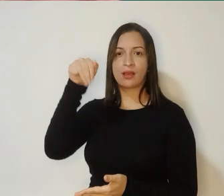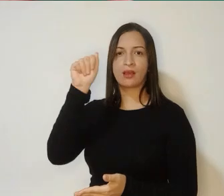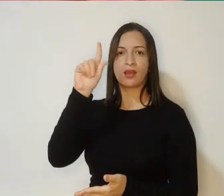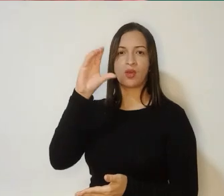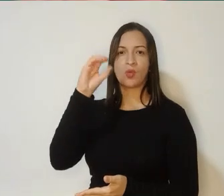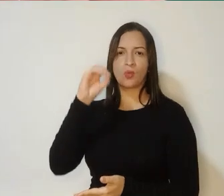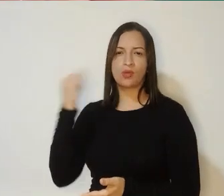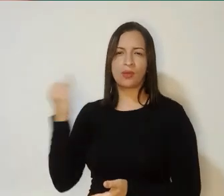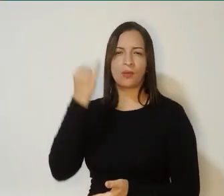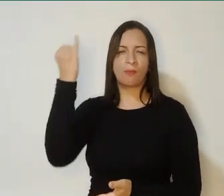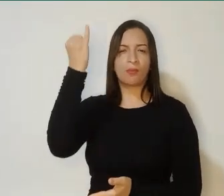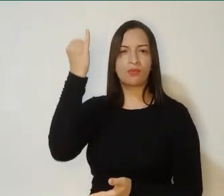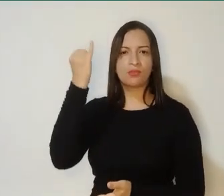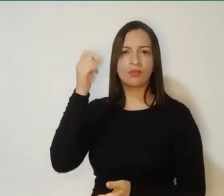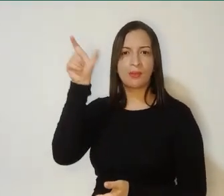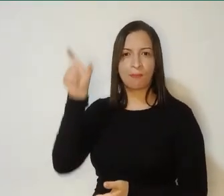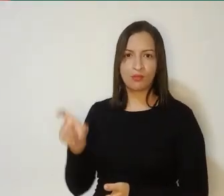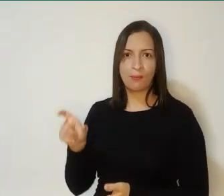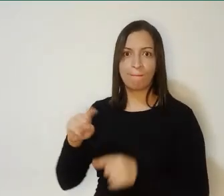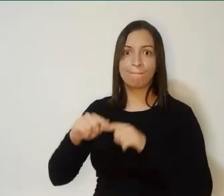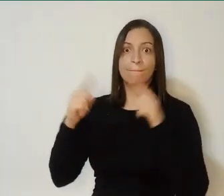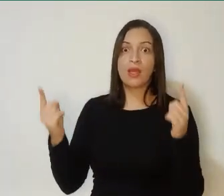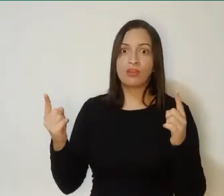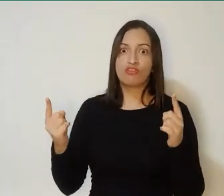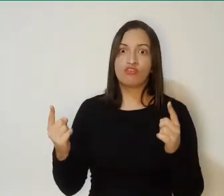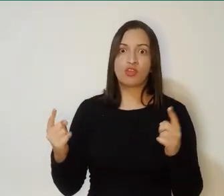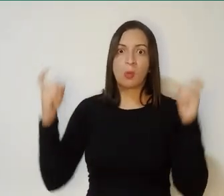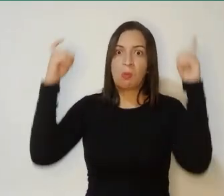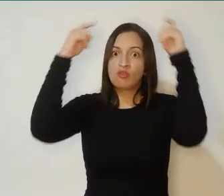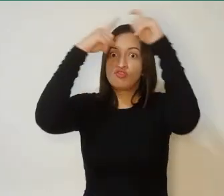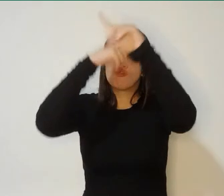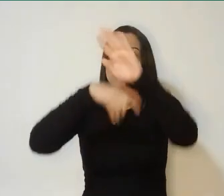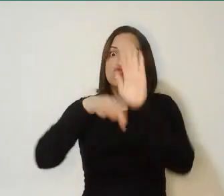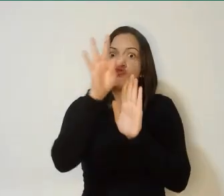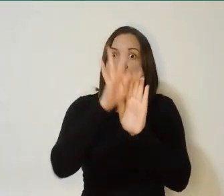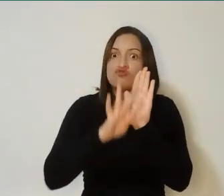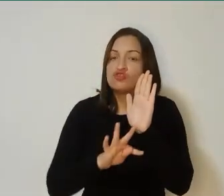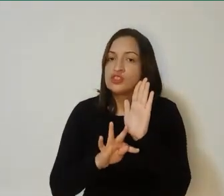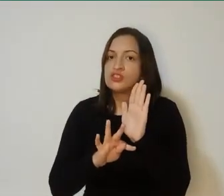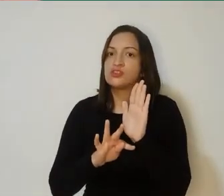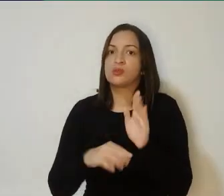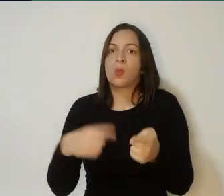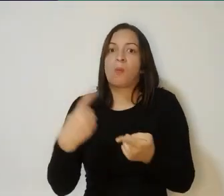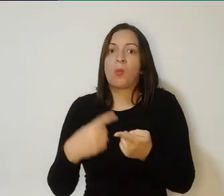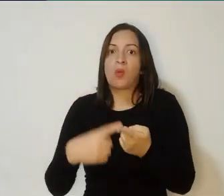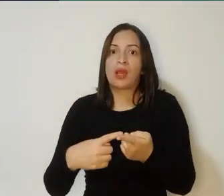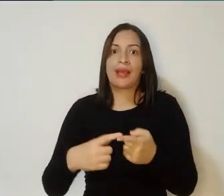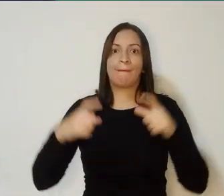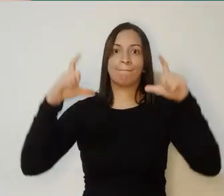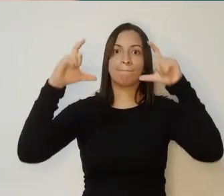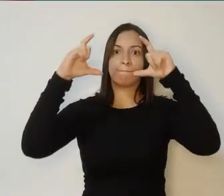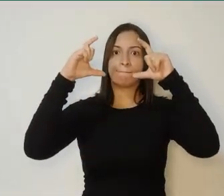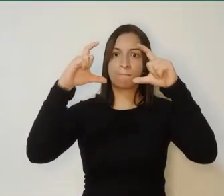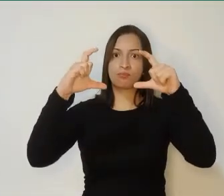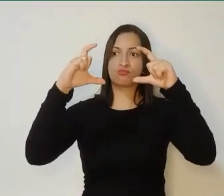da literatura de língua portuguesa, mas que muita gente reclama ao ler ele. Por quê? O estilo literário do